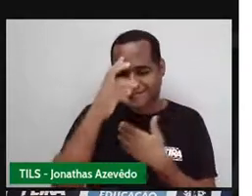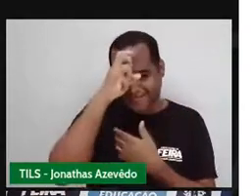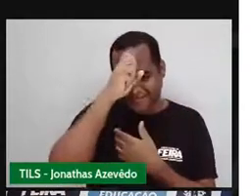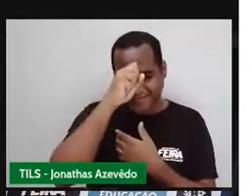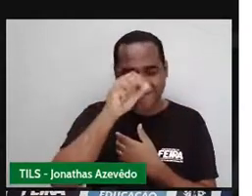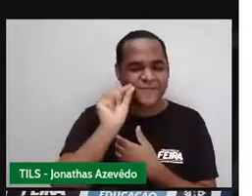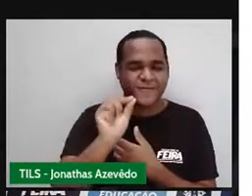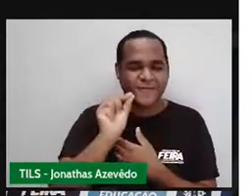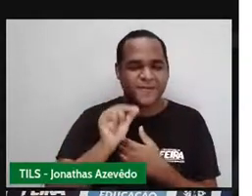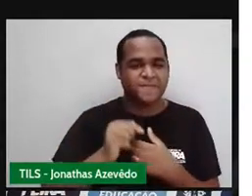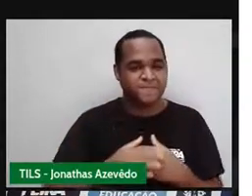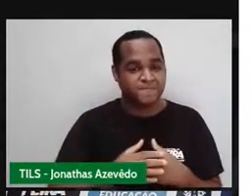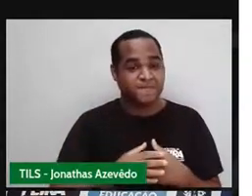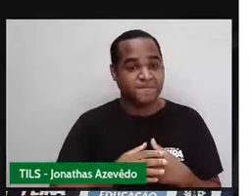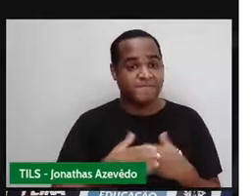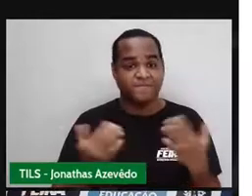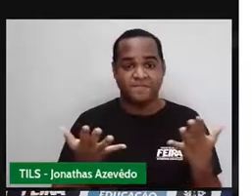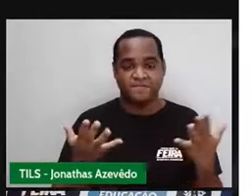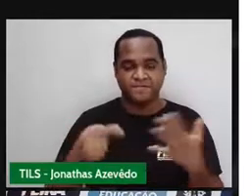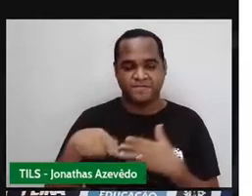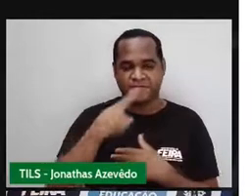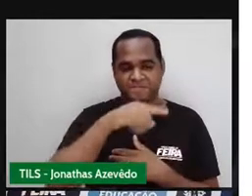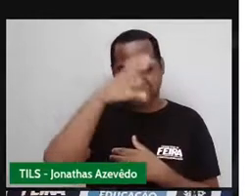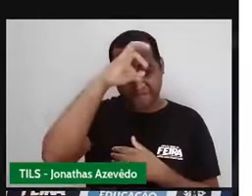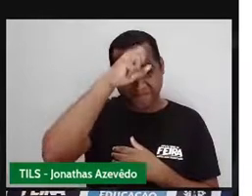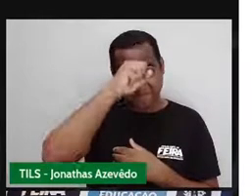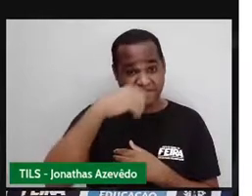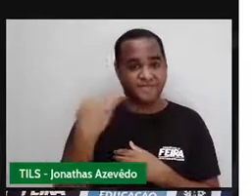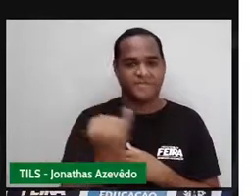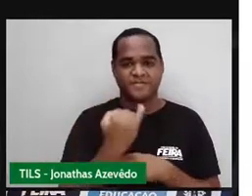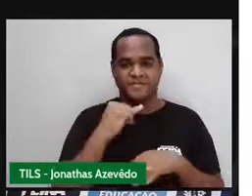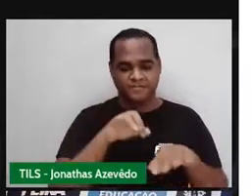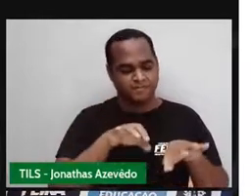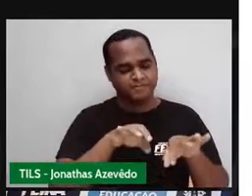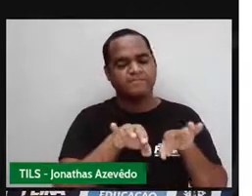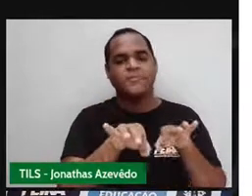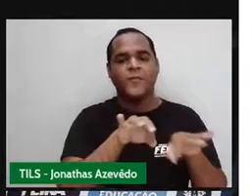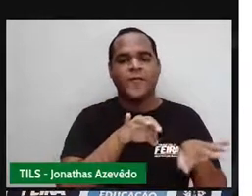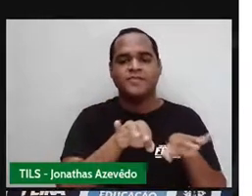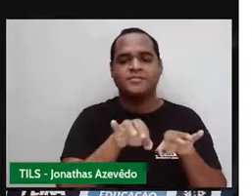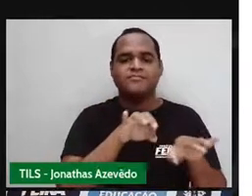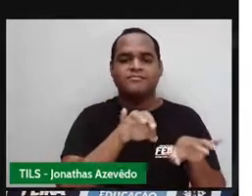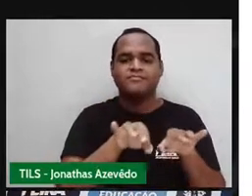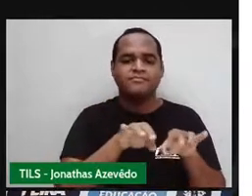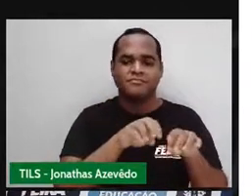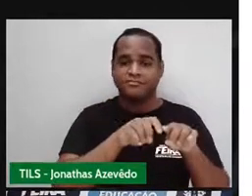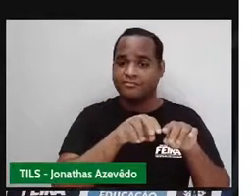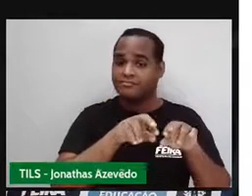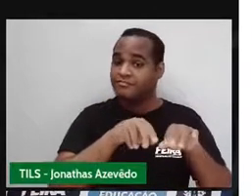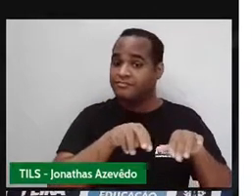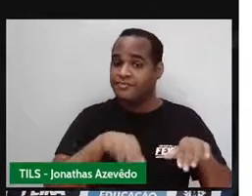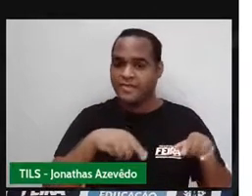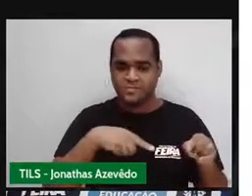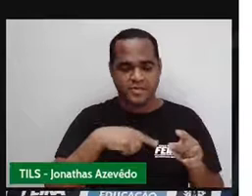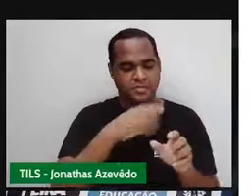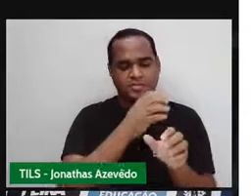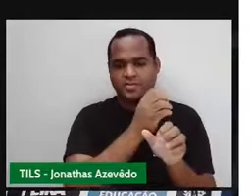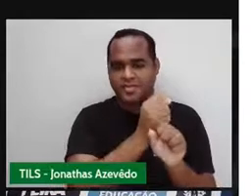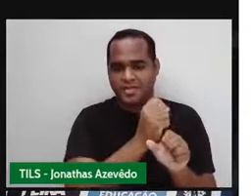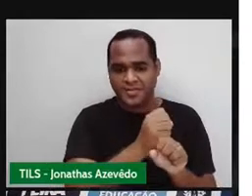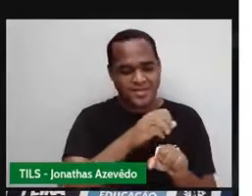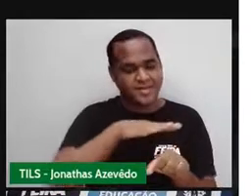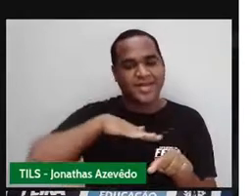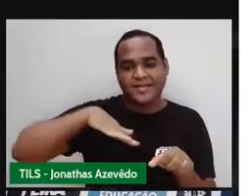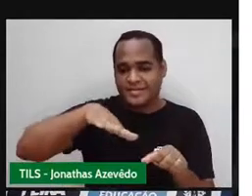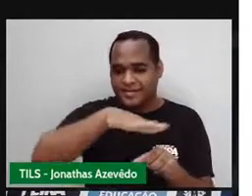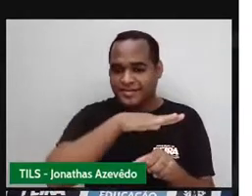aprender na aula né a gente vai aprender a resolver aí né tipo Zinho de cálculo